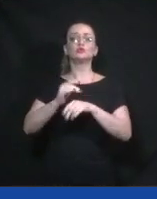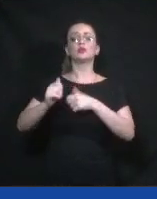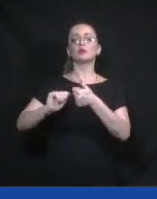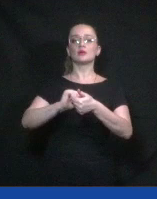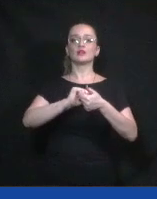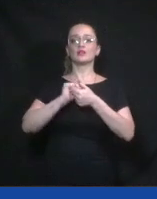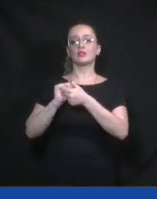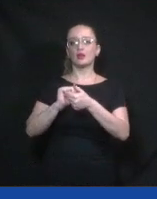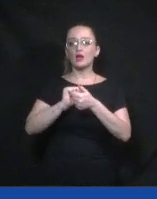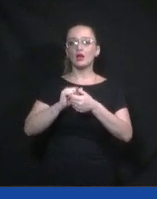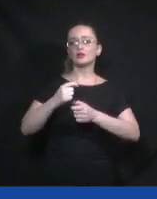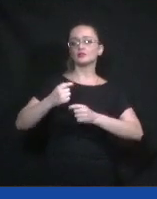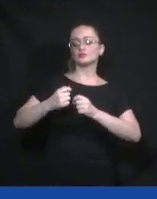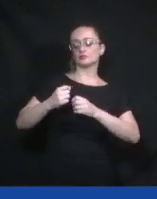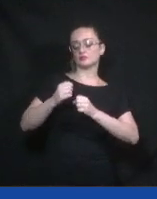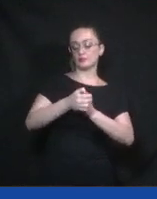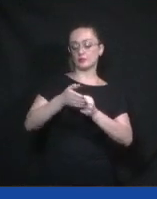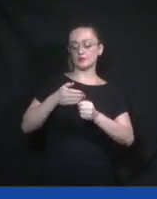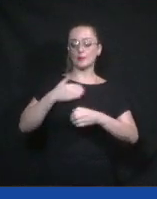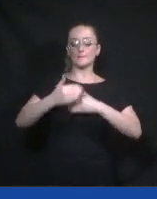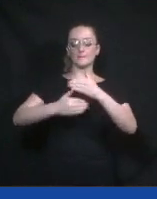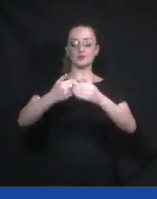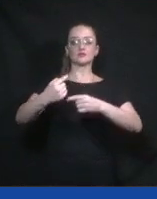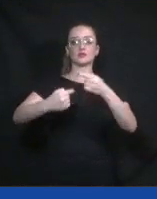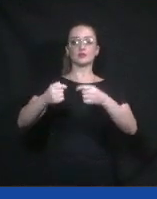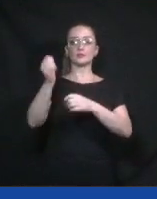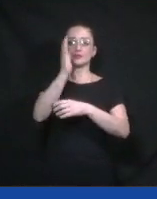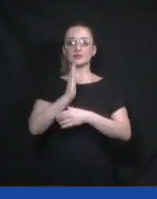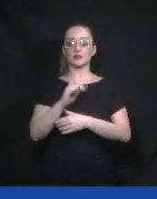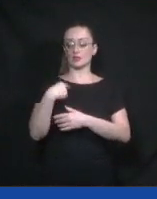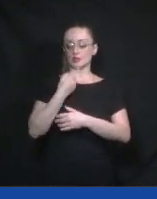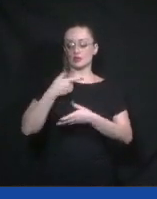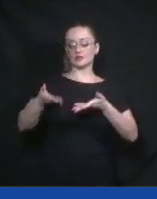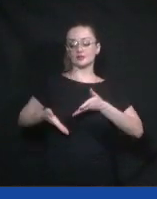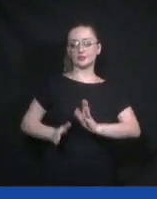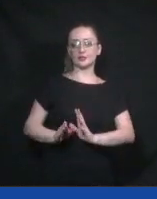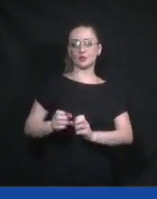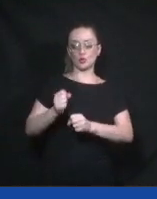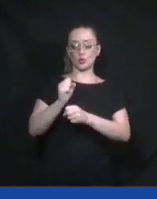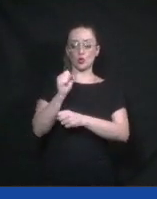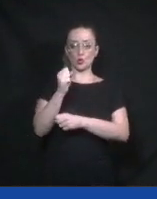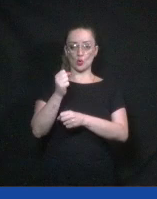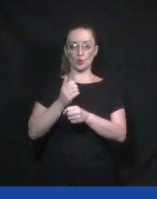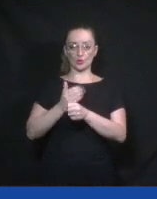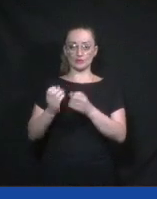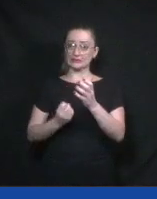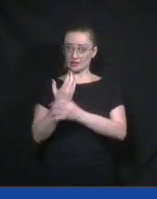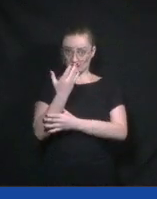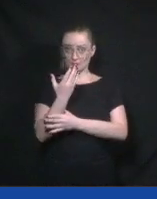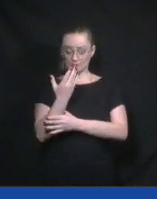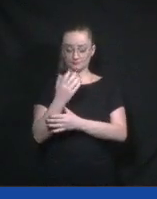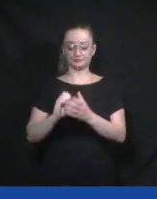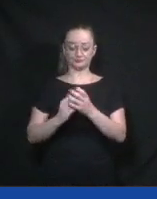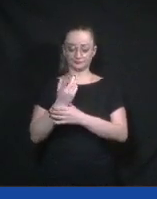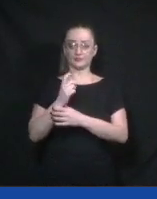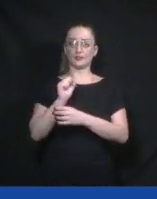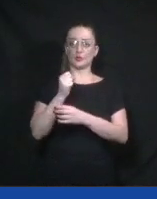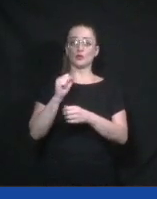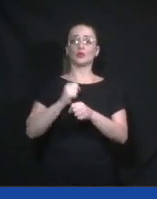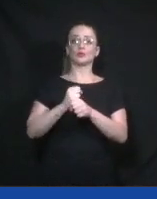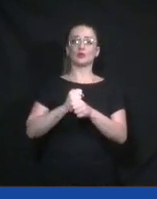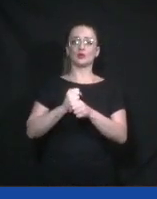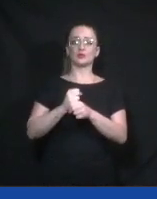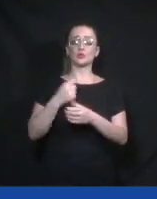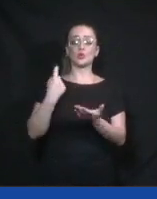qualidade da democracia do processo político brasileiro nós nascemos há oito anos e um compromisso